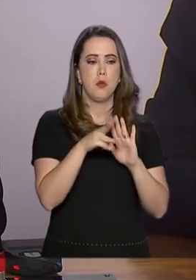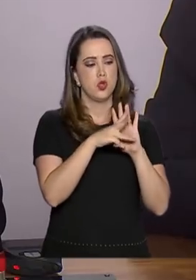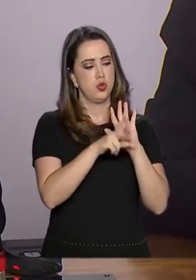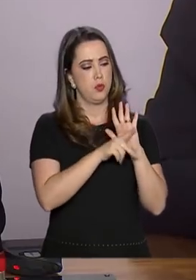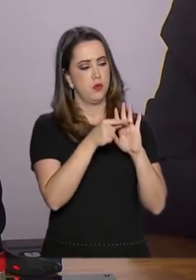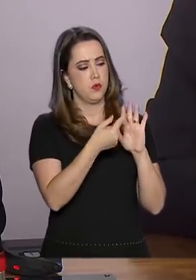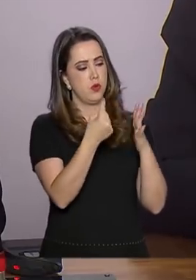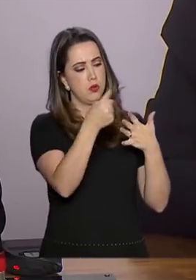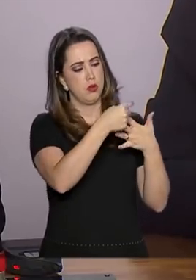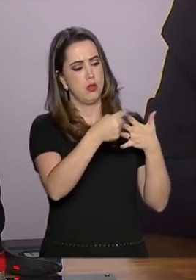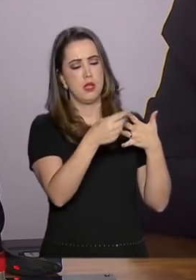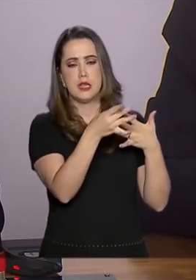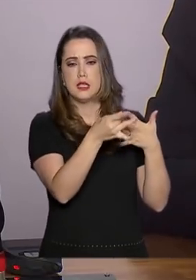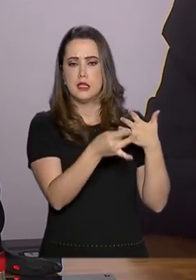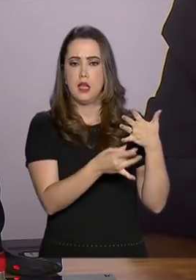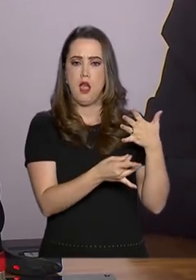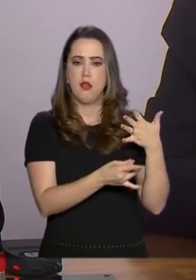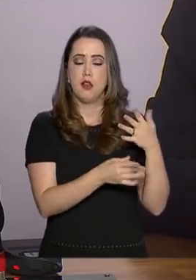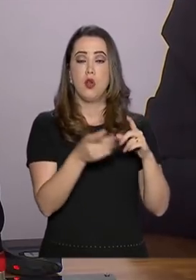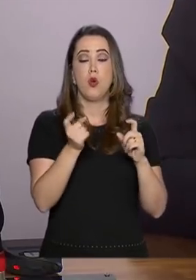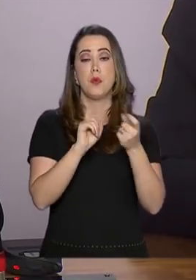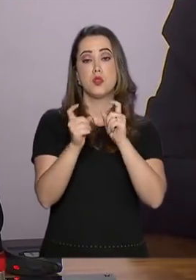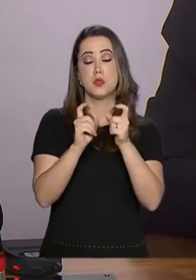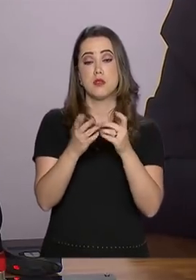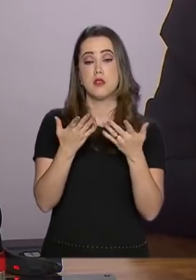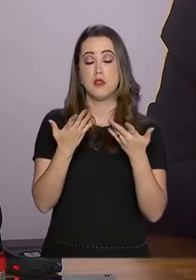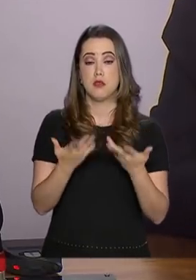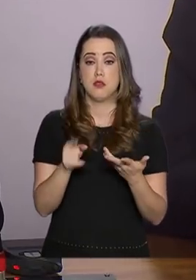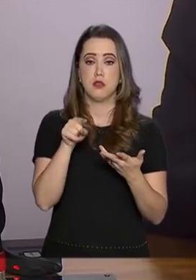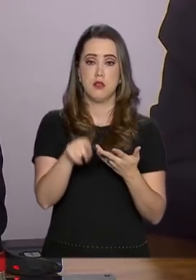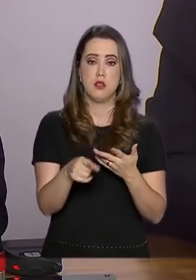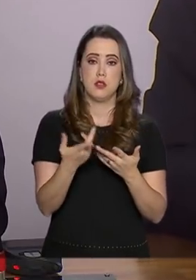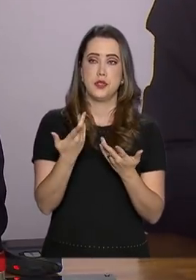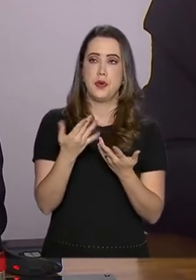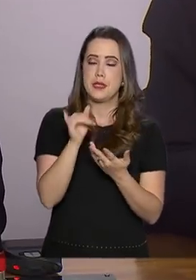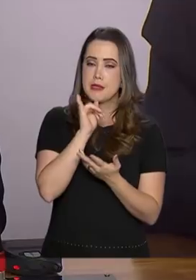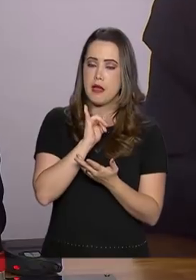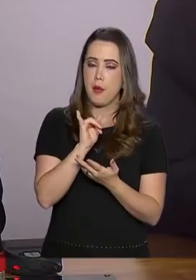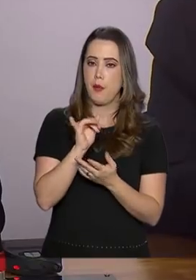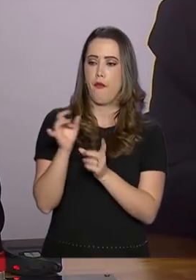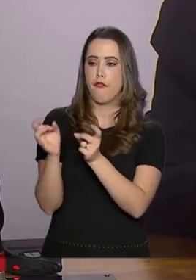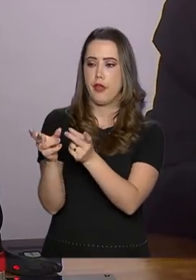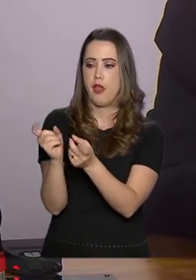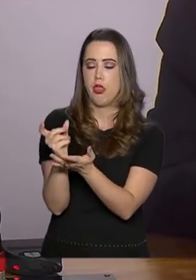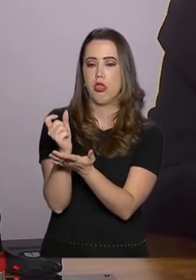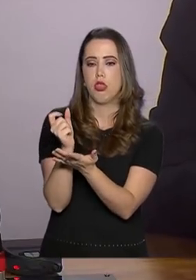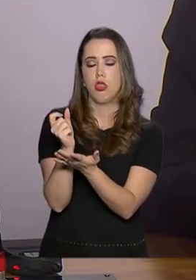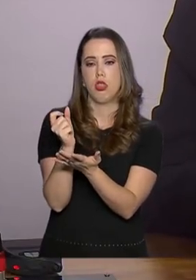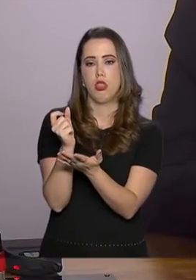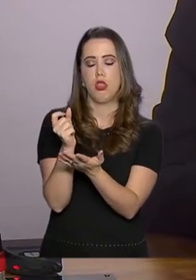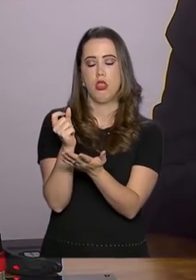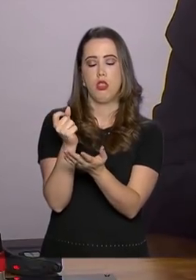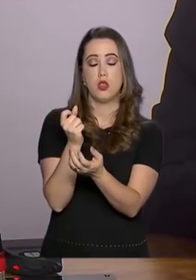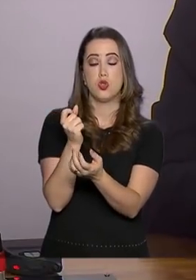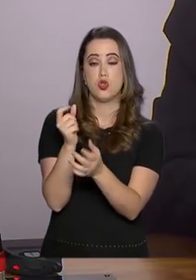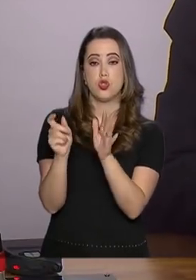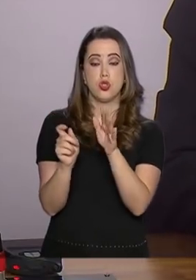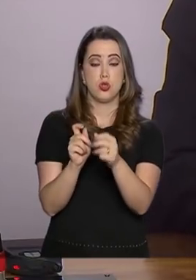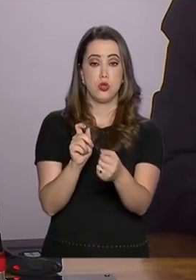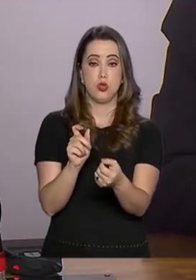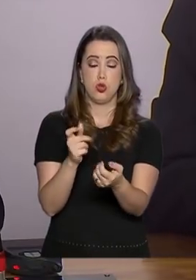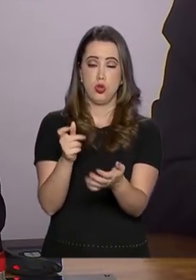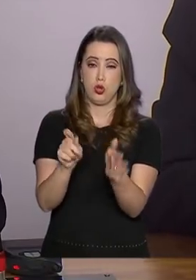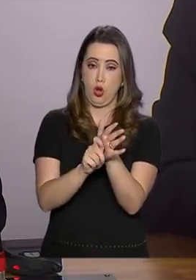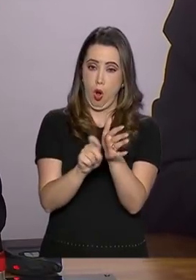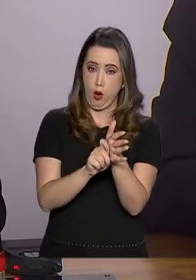pontuais relacionadas à gestão de ativos no âmbito do tráfico de drogas para facilitar a venda de bens pela Senad